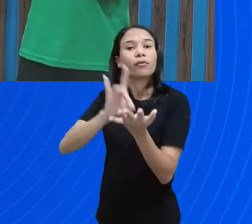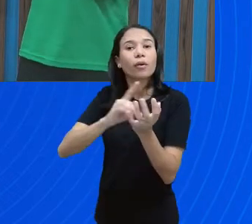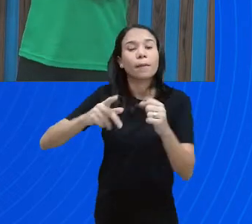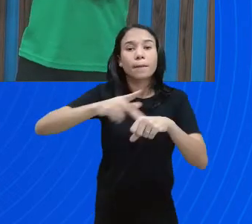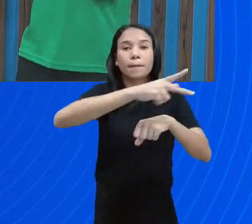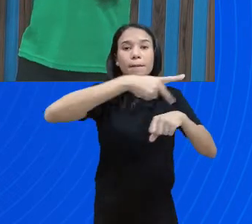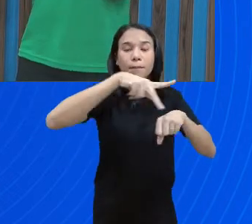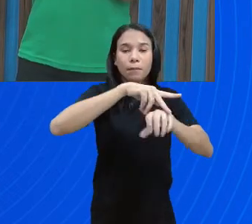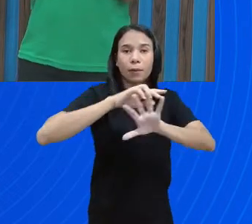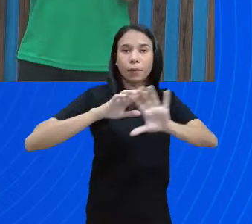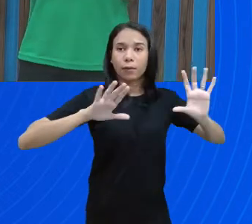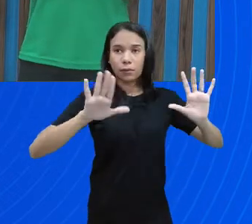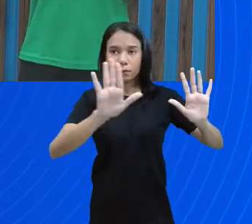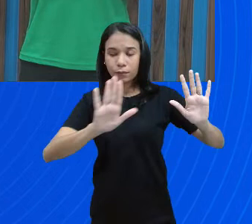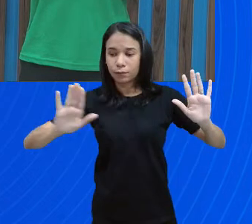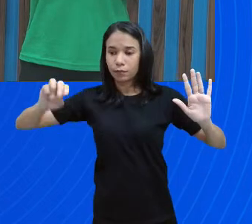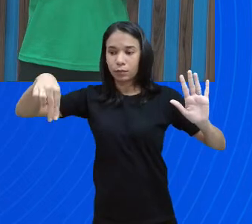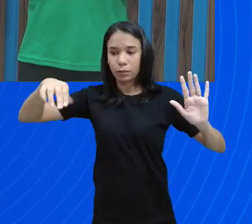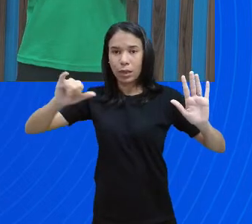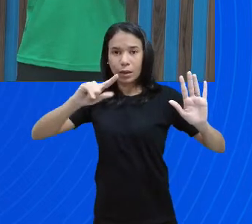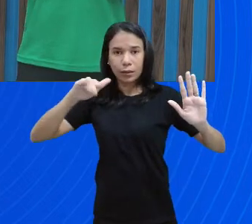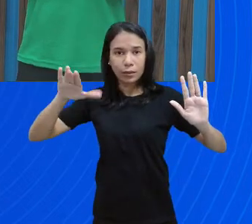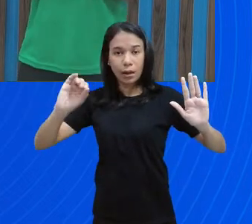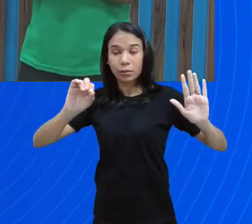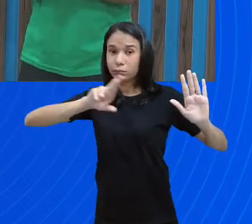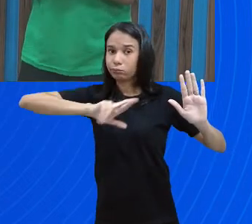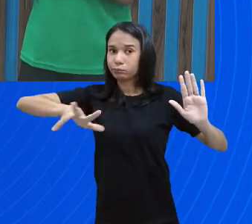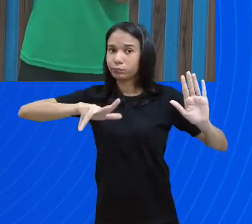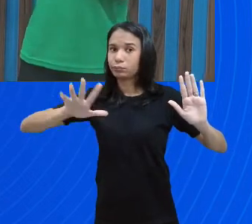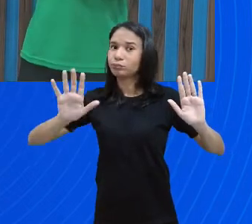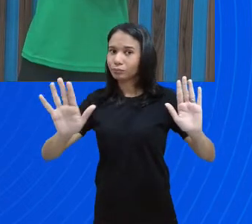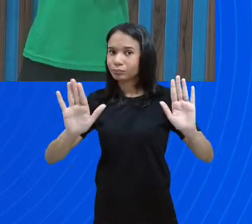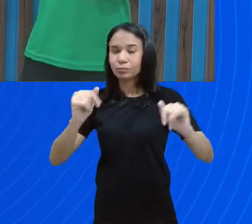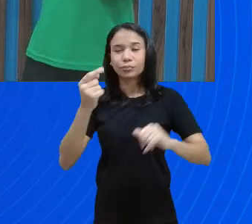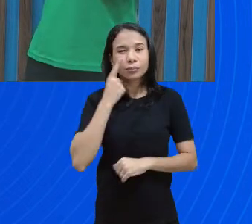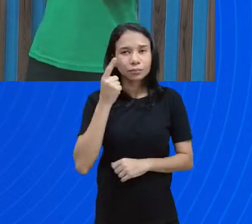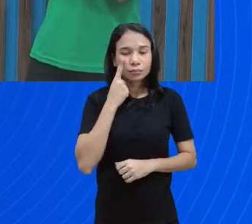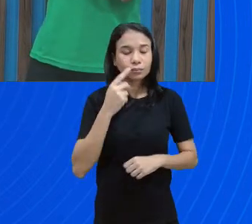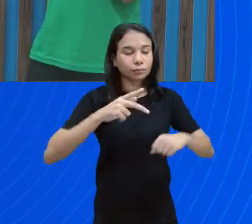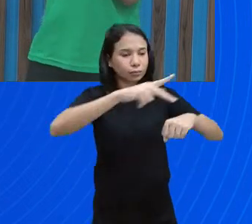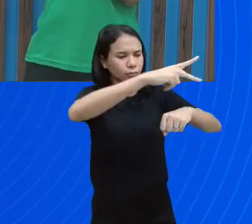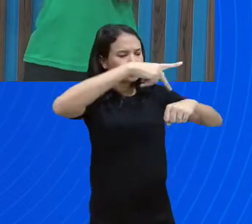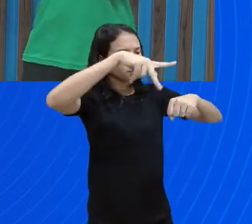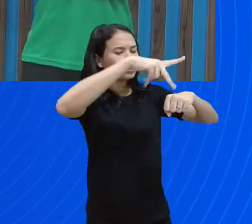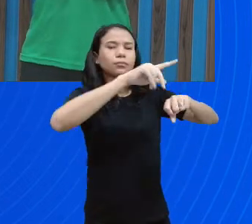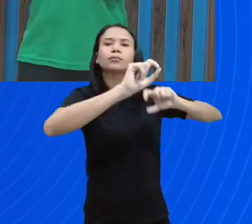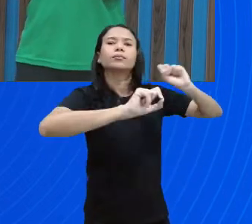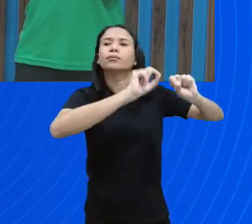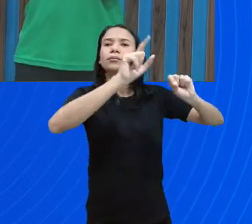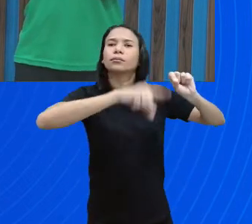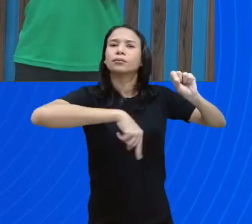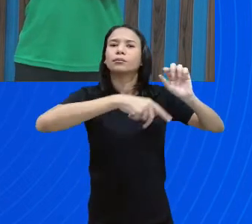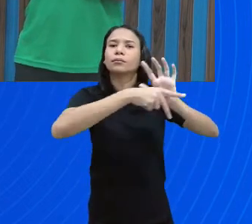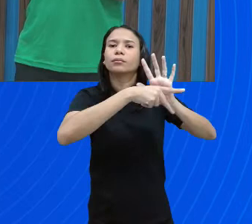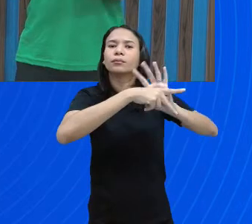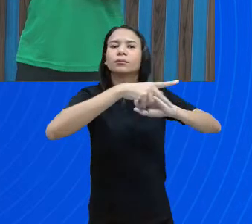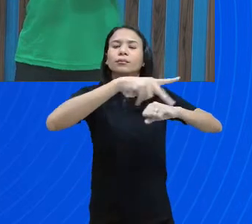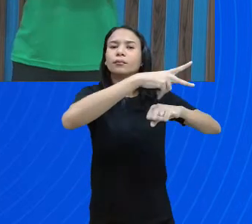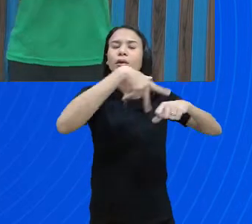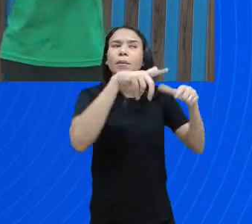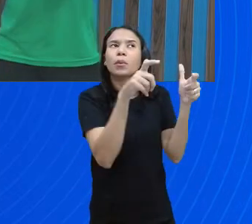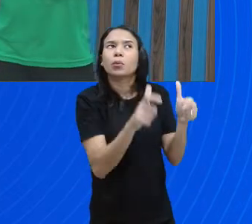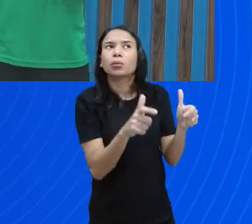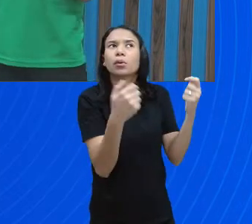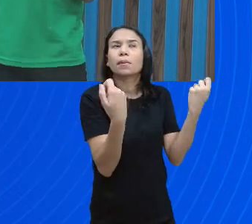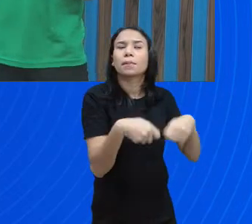país e nação como sentidos diferentes. Então, país. O que é que um país, o que é que um lugar tem